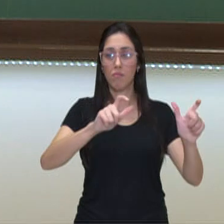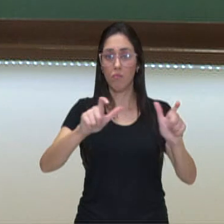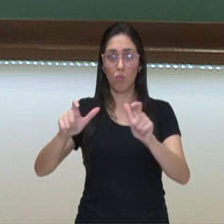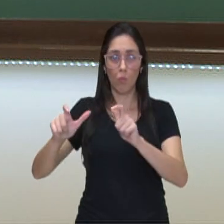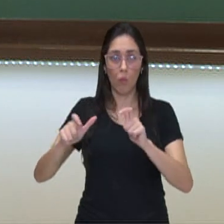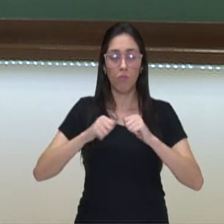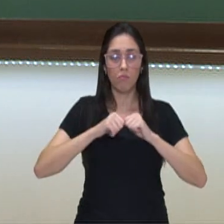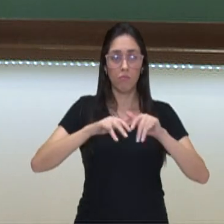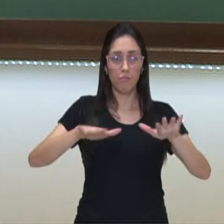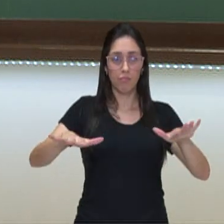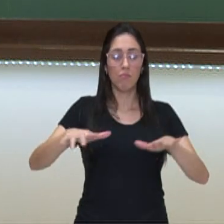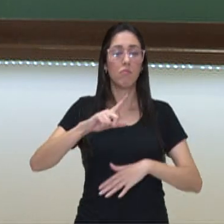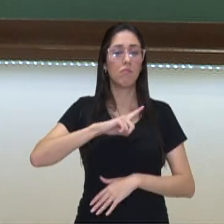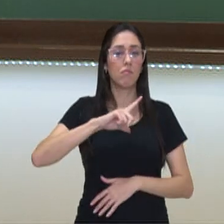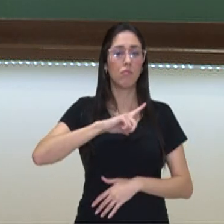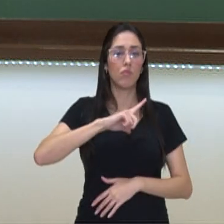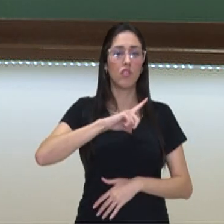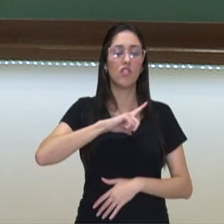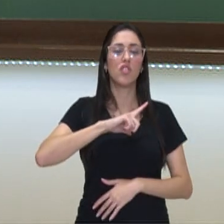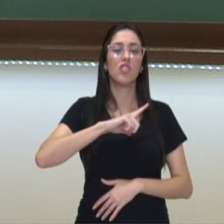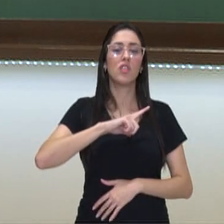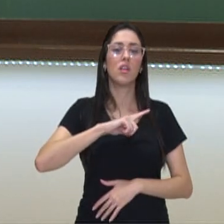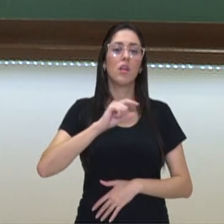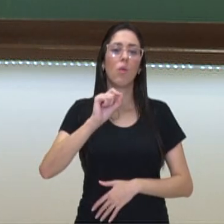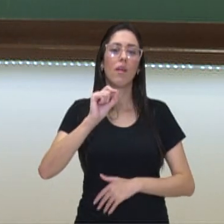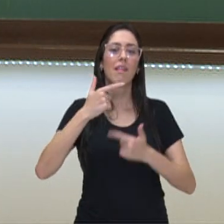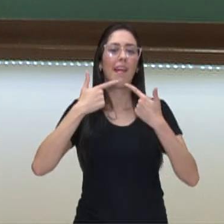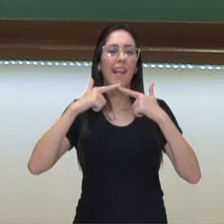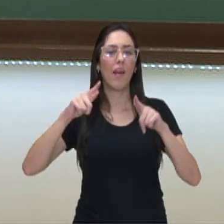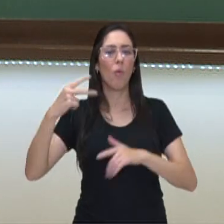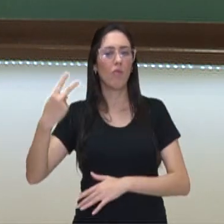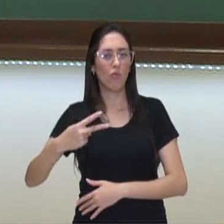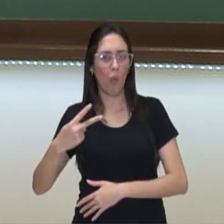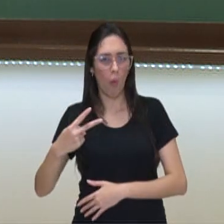uma variedade da segunda língua, né,